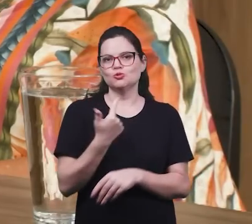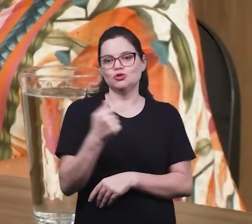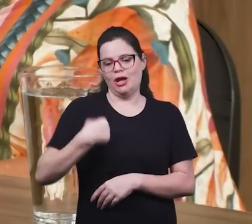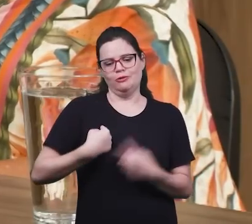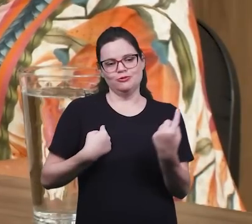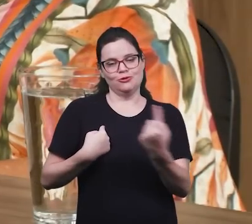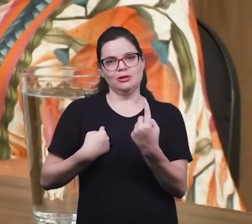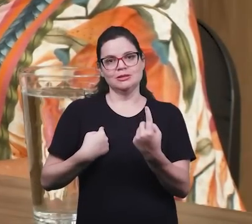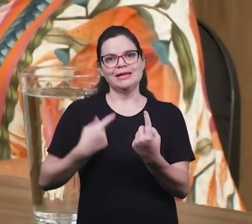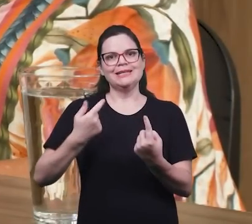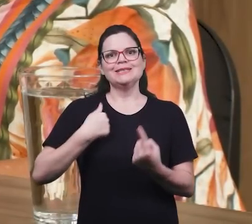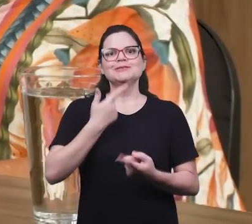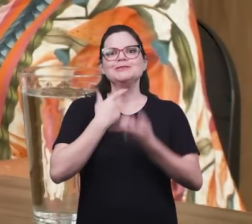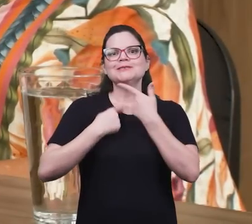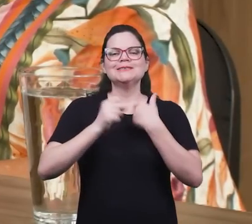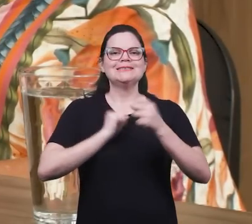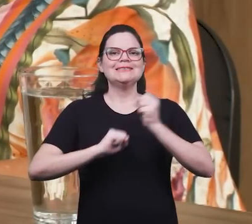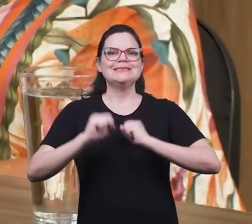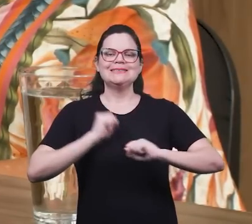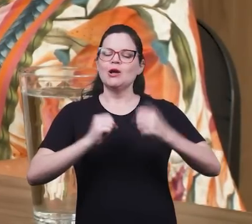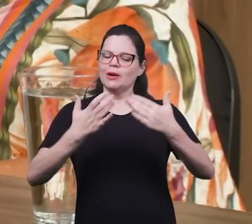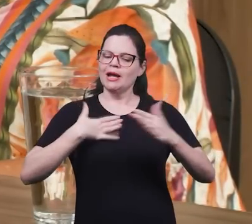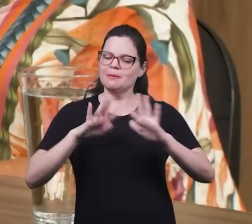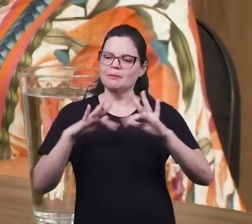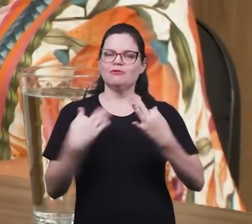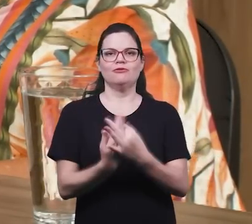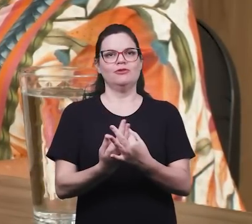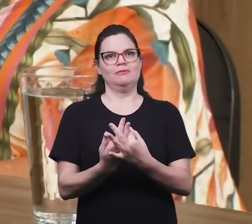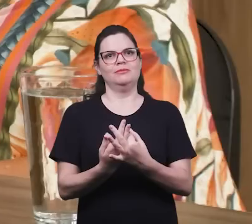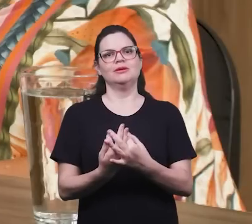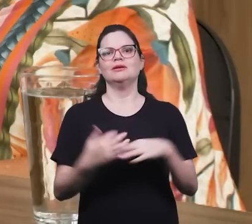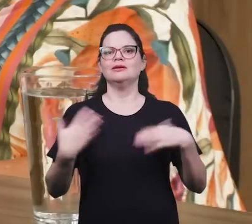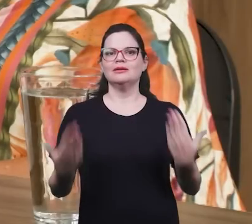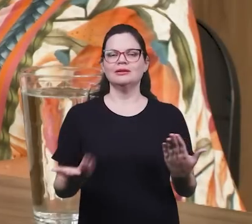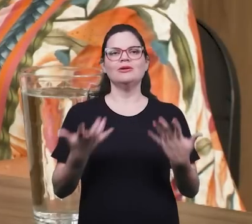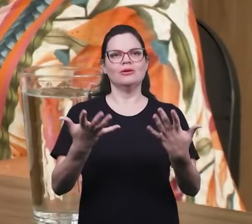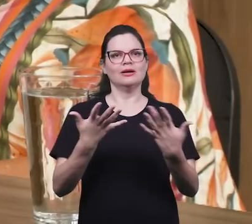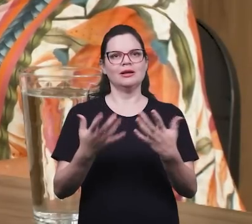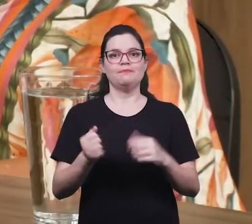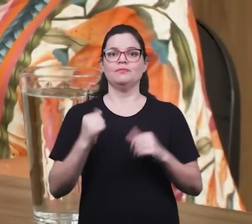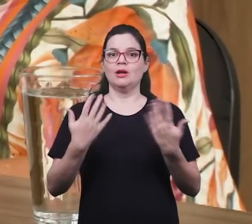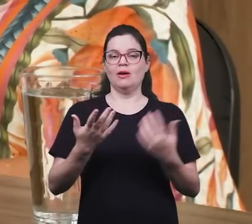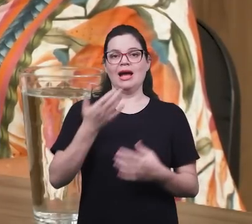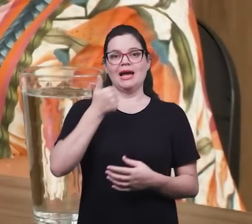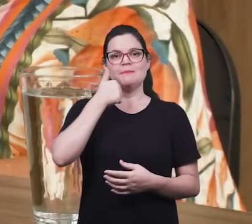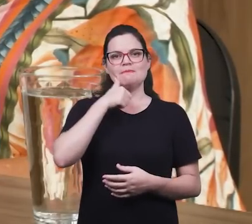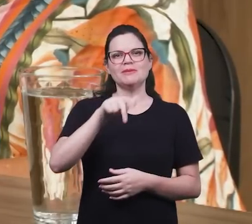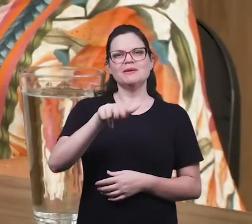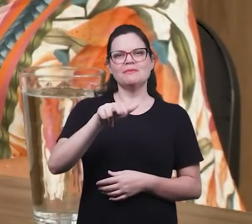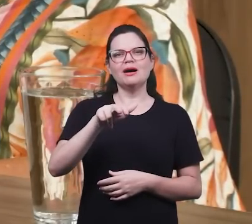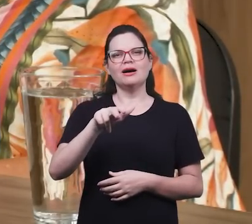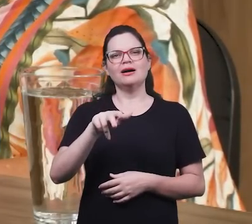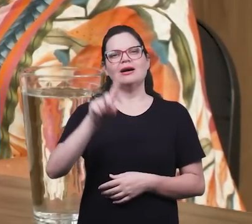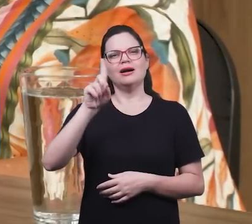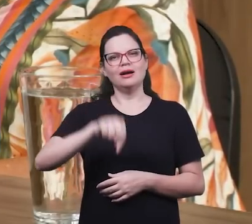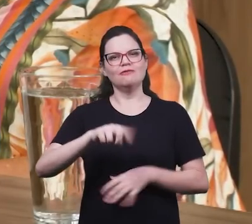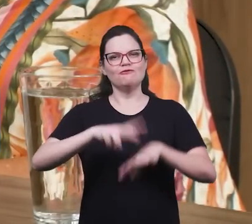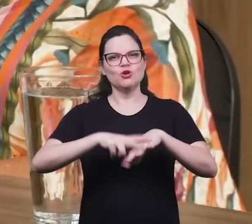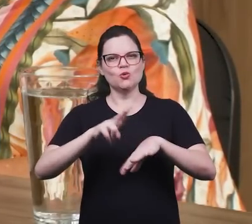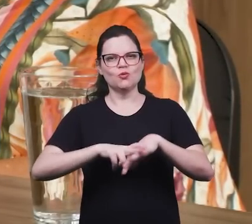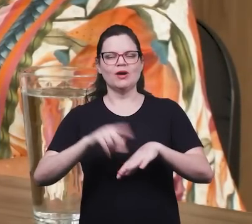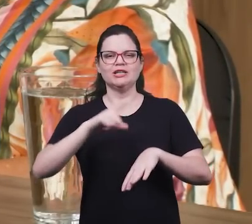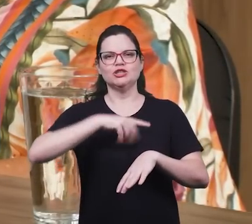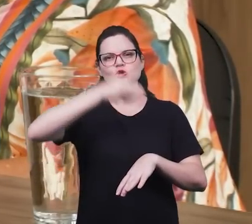família. Porque naquela altura eu já tinha tomado conta de uma irmã já tinha minha. Passado por muita coisa. Uma irmã minha que ficou viúva, com filhos e tudo,